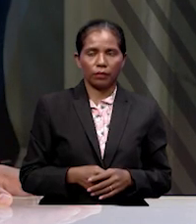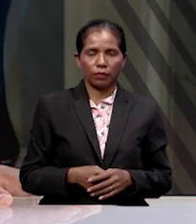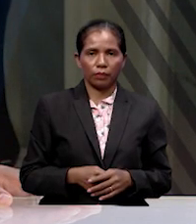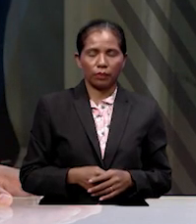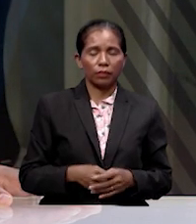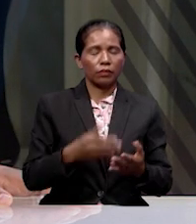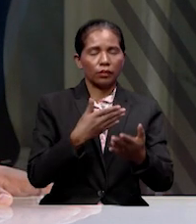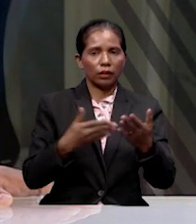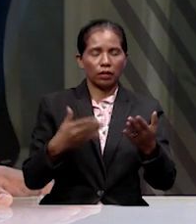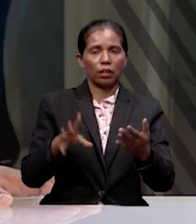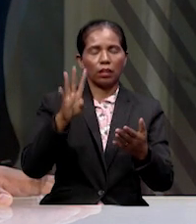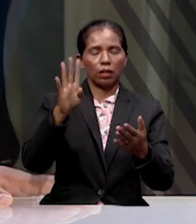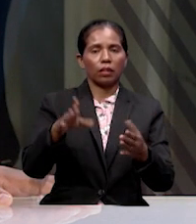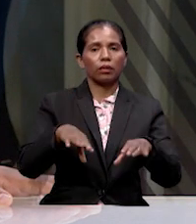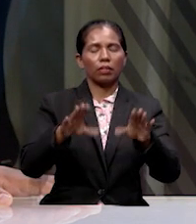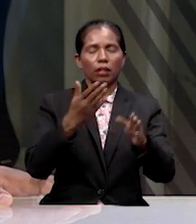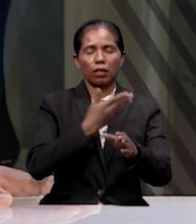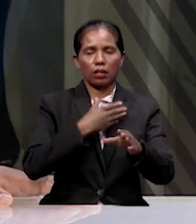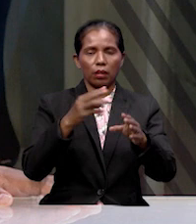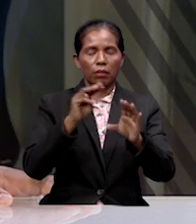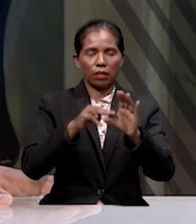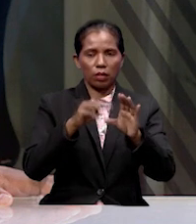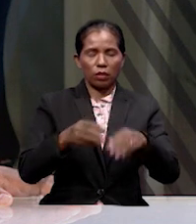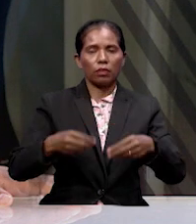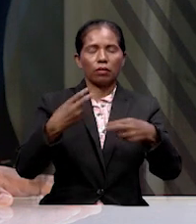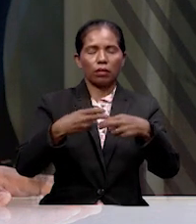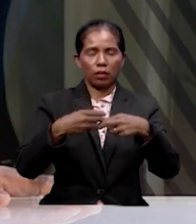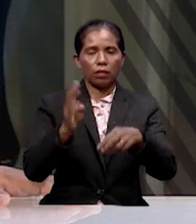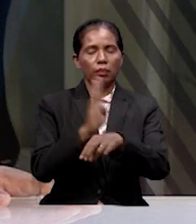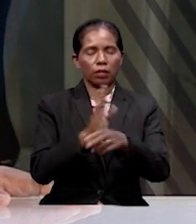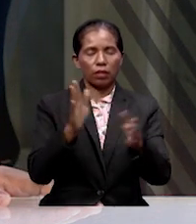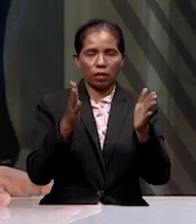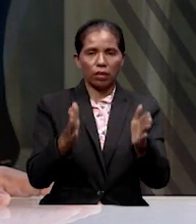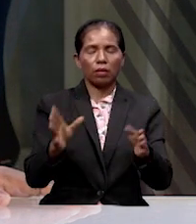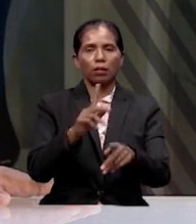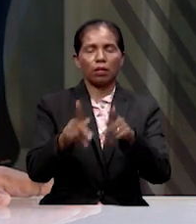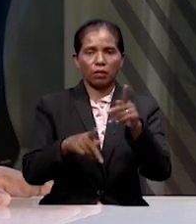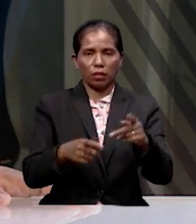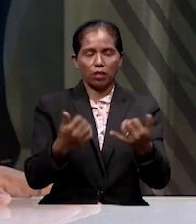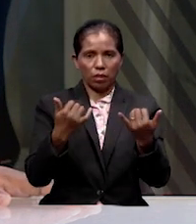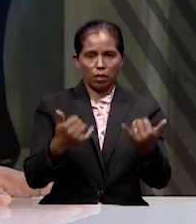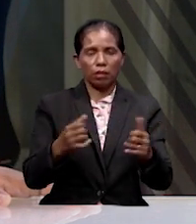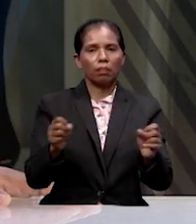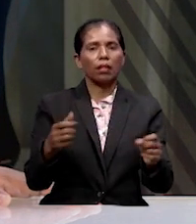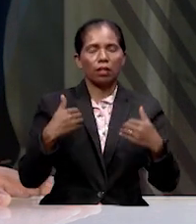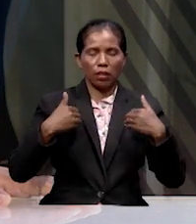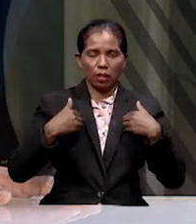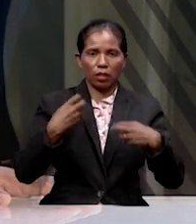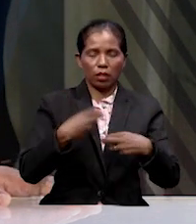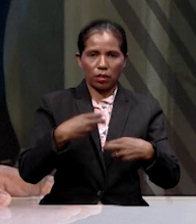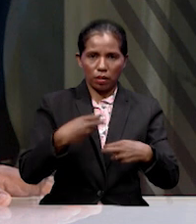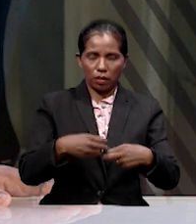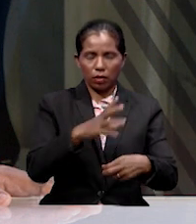Sasana item hat folin saia mercado fu impacto negativo ba negociante kik no comprador siram. Situação ni jane bele amosu crise economia